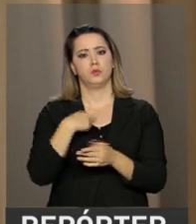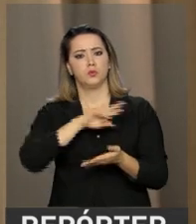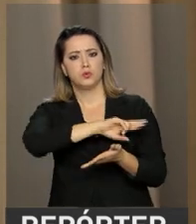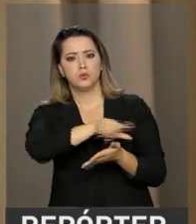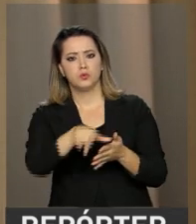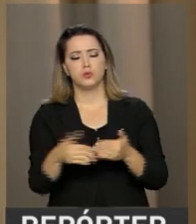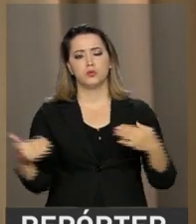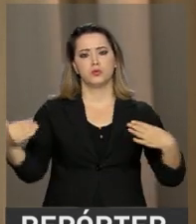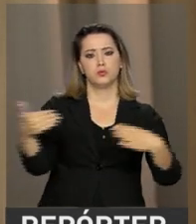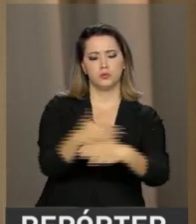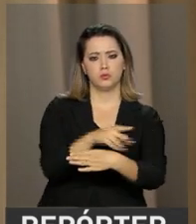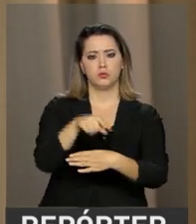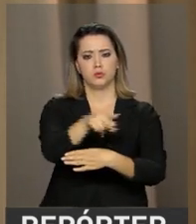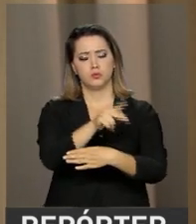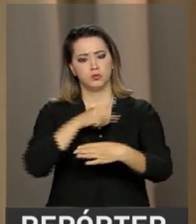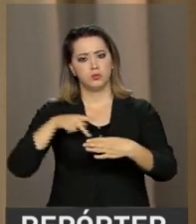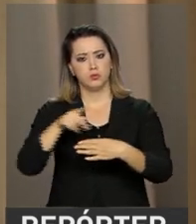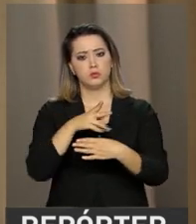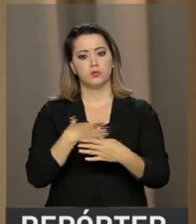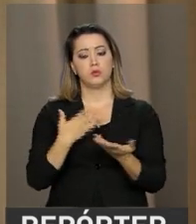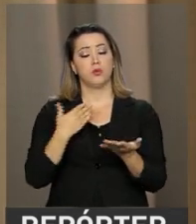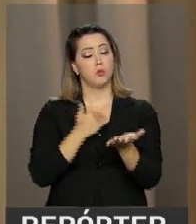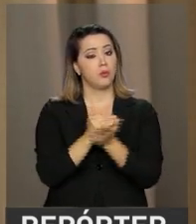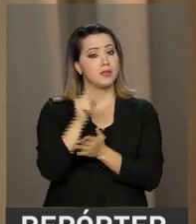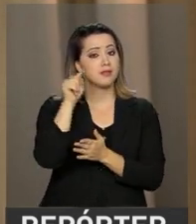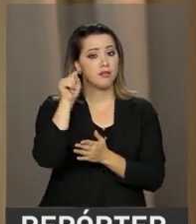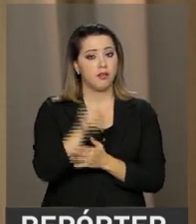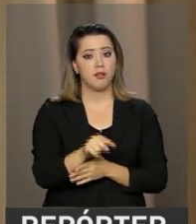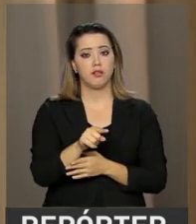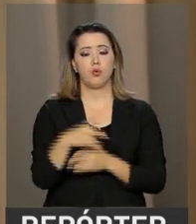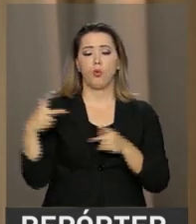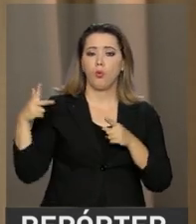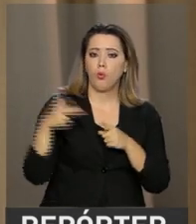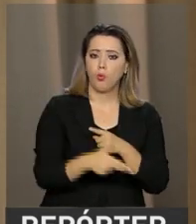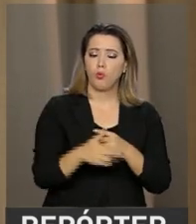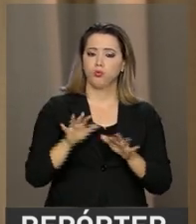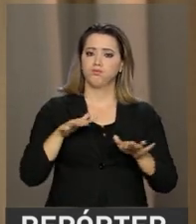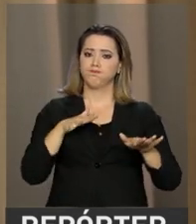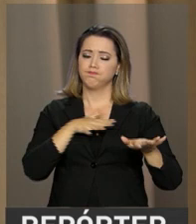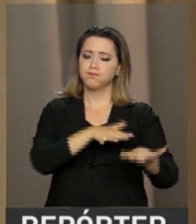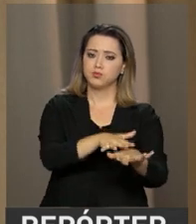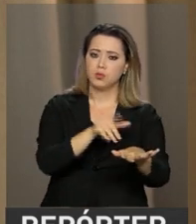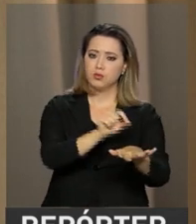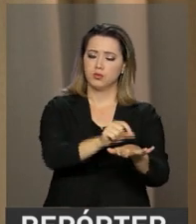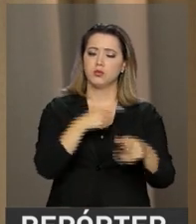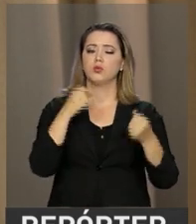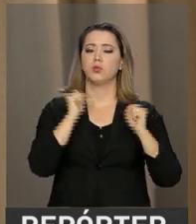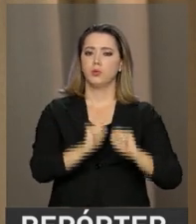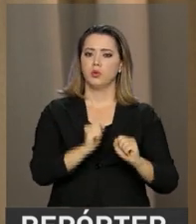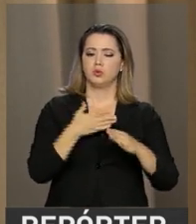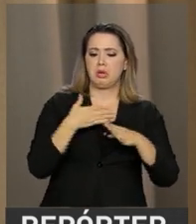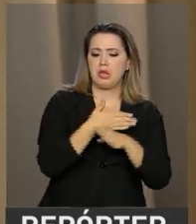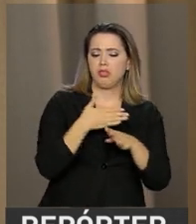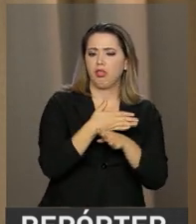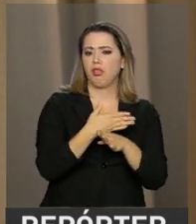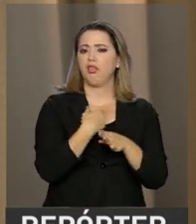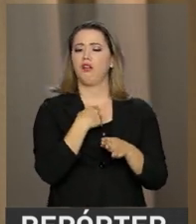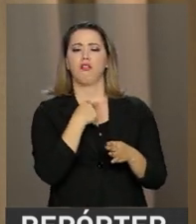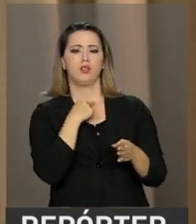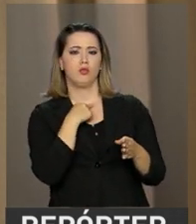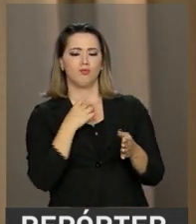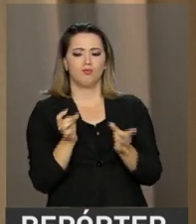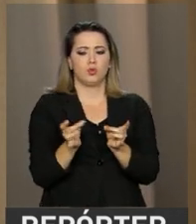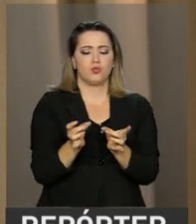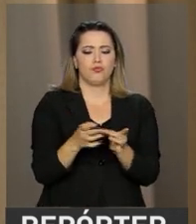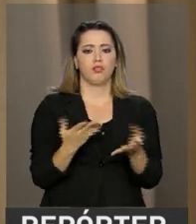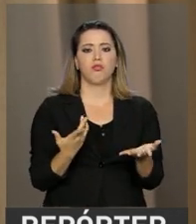Fronteira terrestre do Brasil para desde lá cortar o fluxo do que for possível do do Comércio